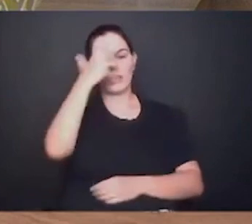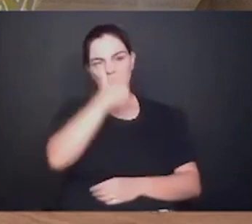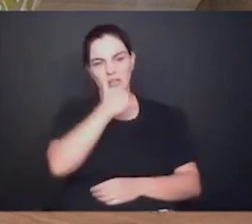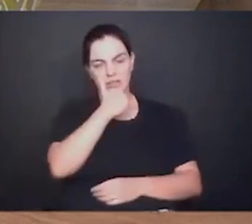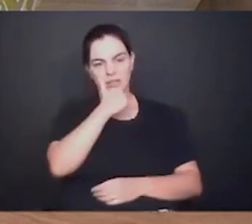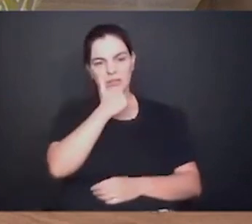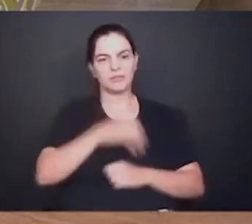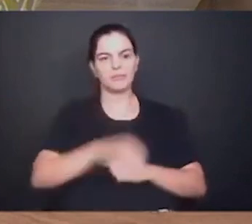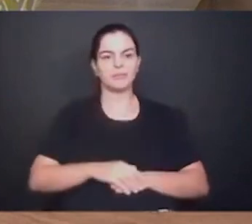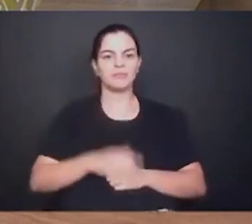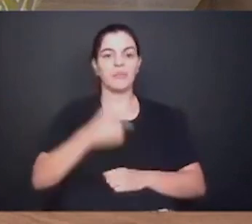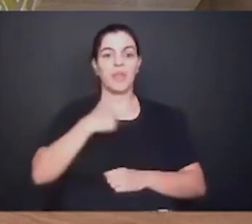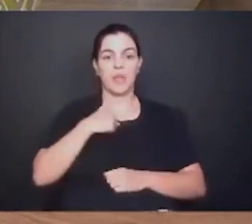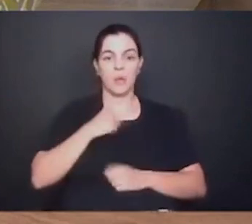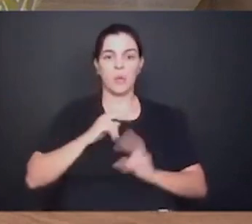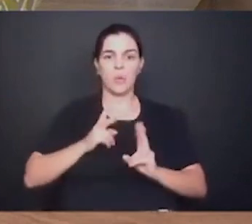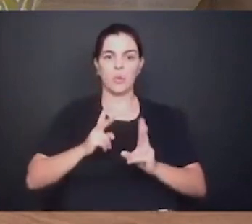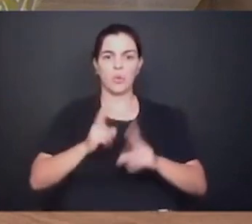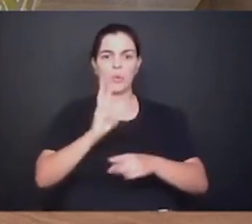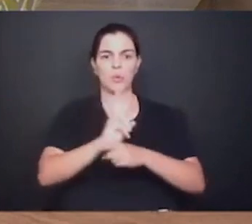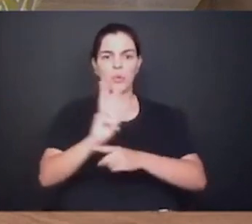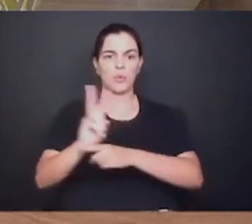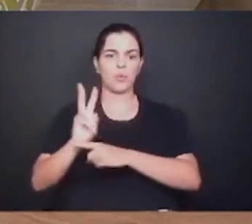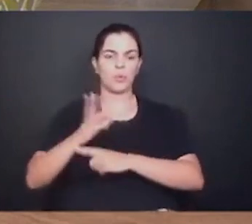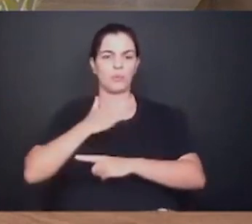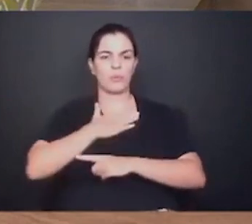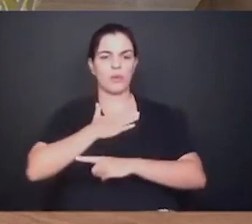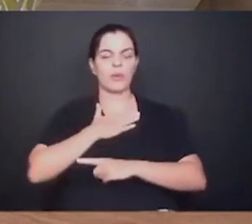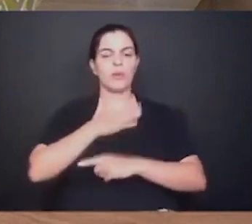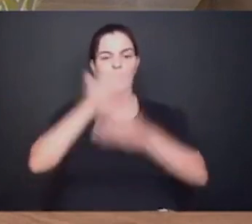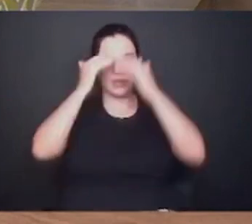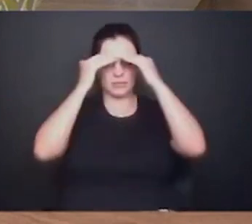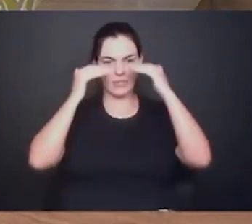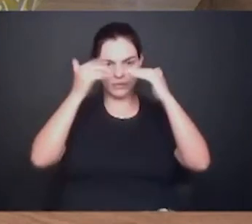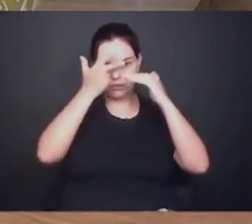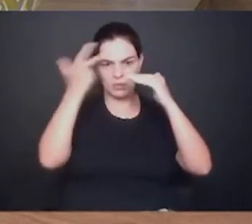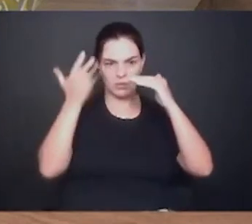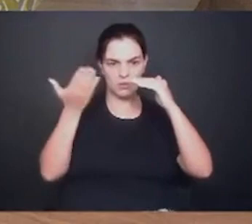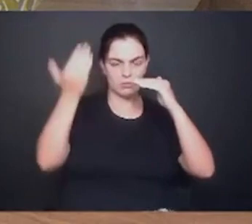aqui, cuidando dos meus e respeitando os nossos ancestrais. Muito